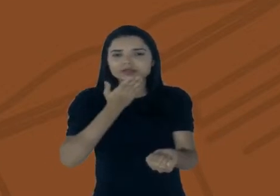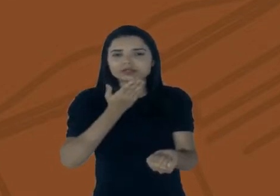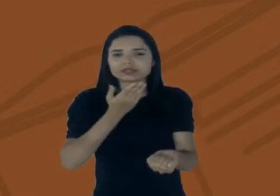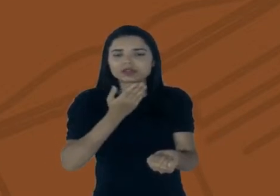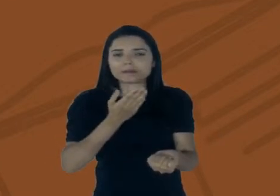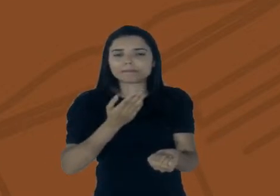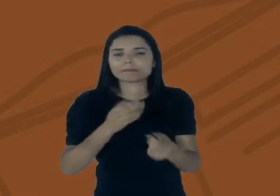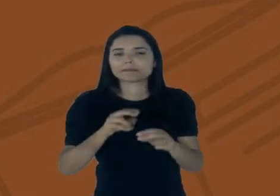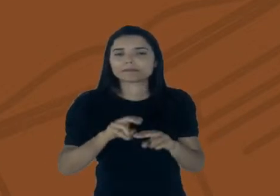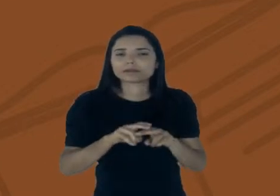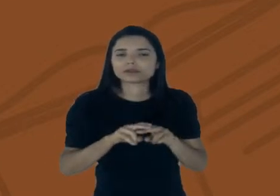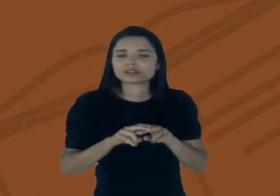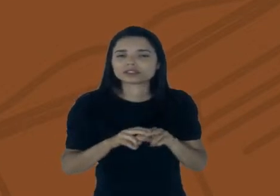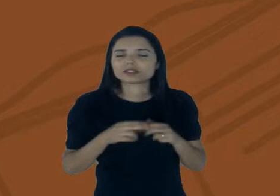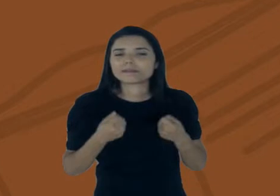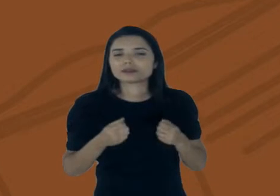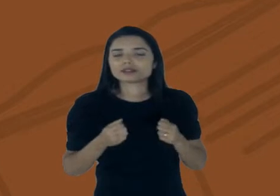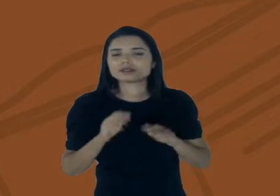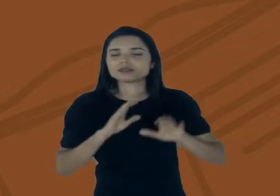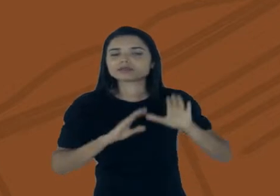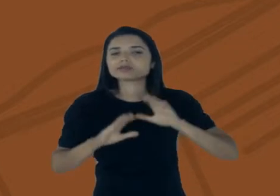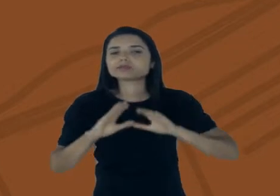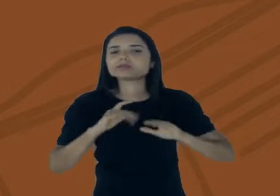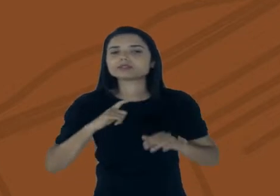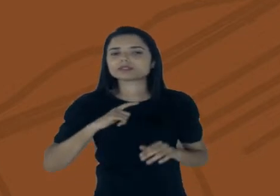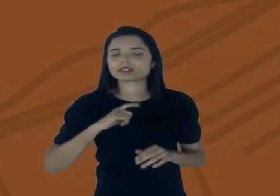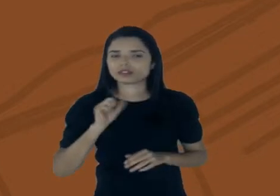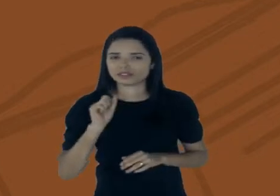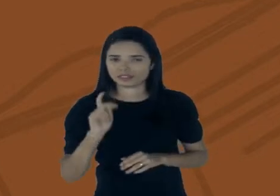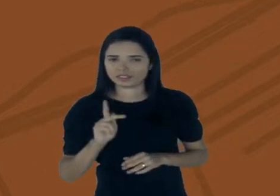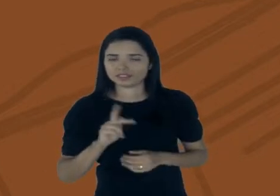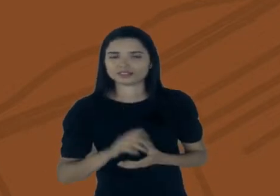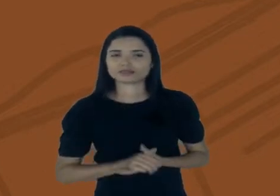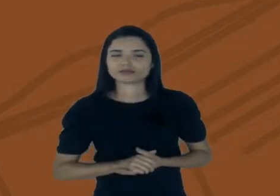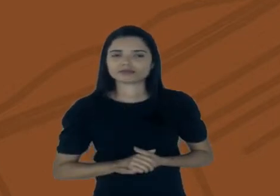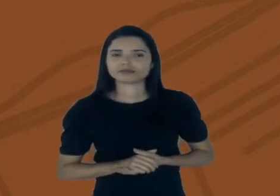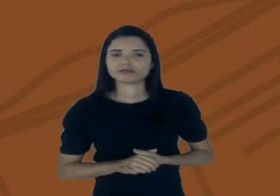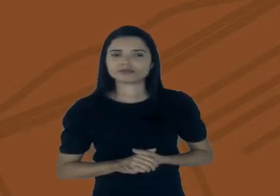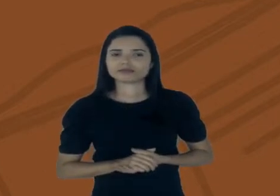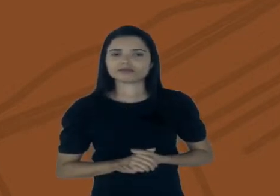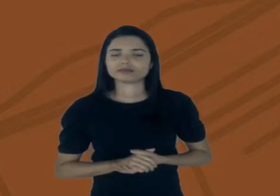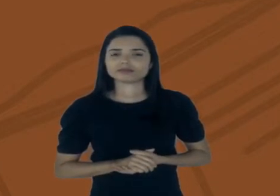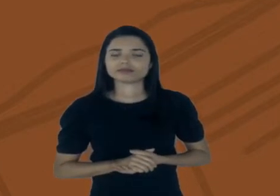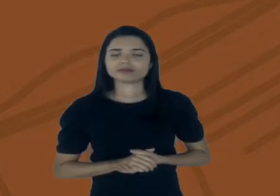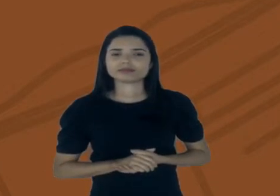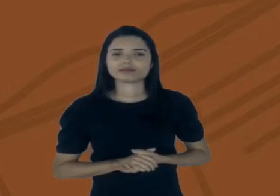vai se fazer presente na vida dessas pessoas, ok?